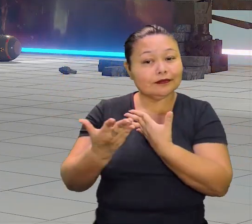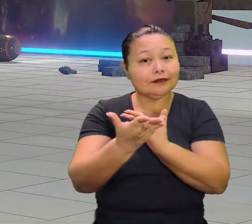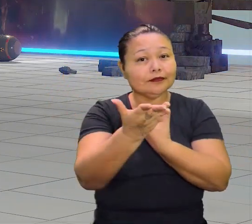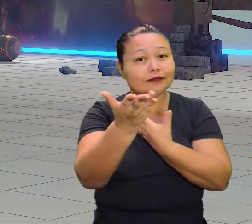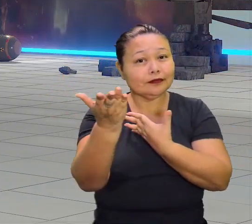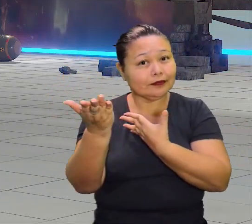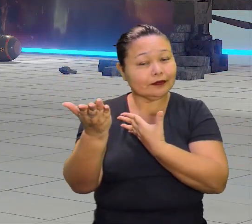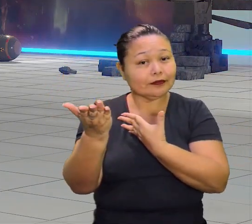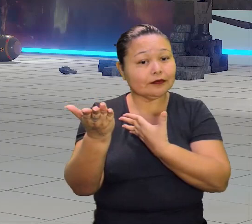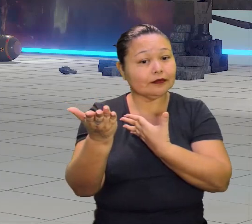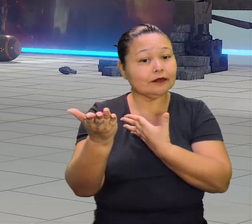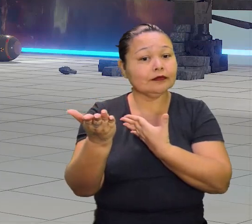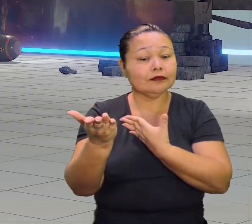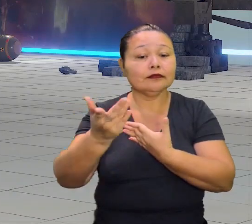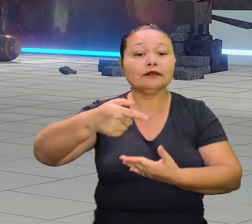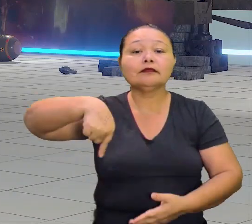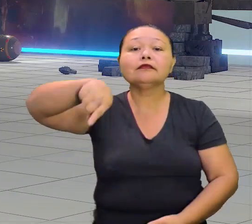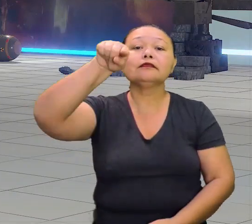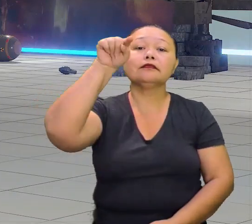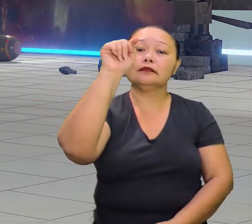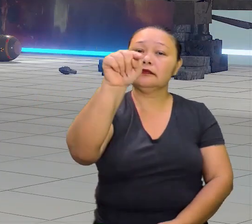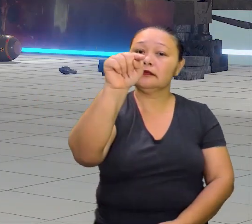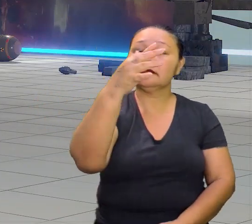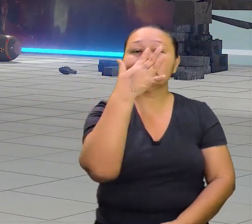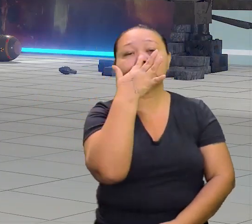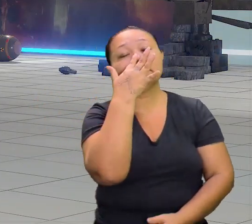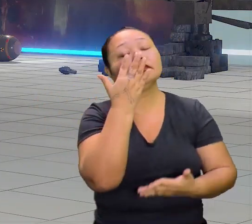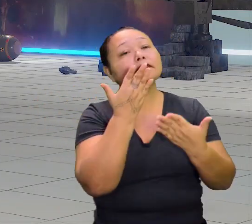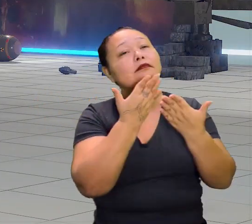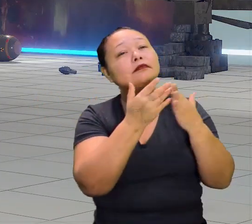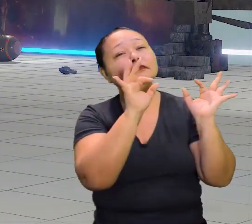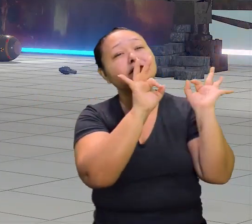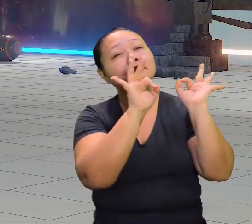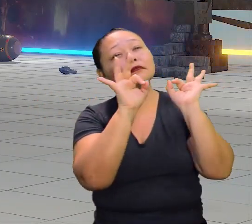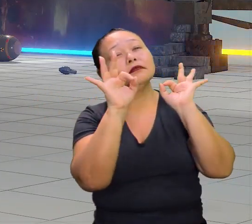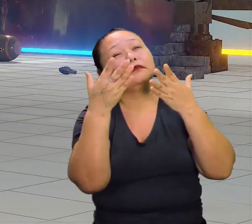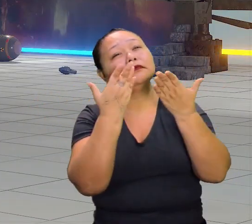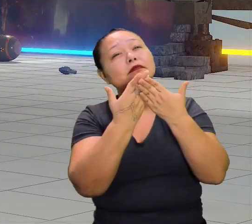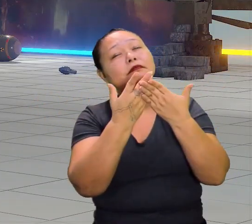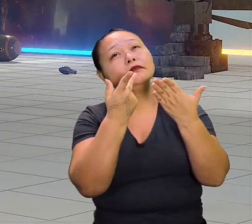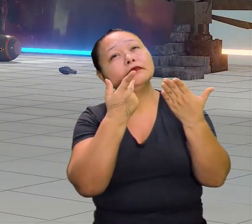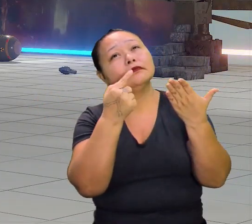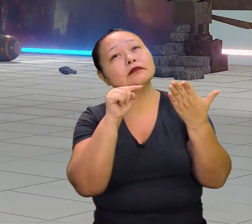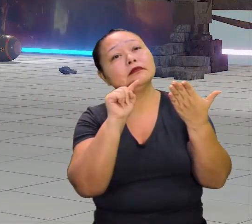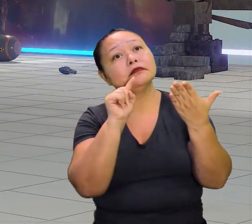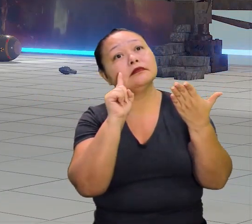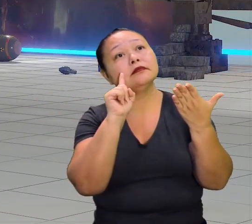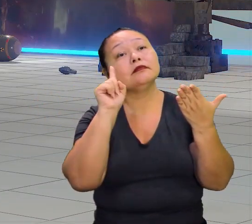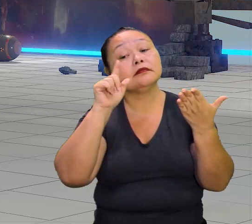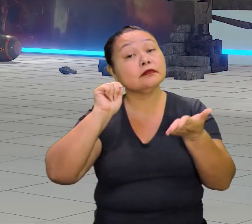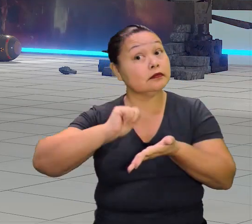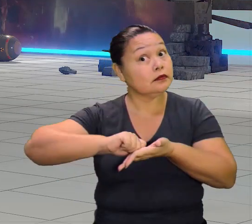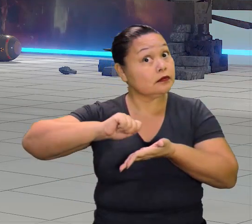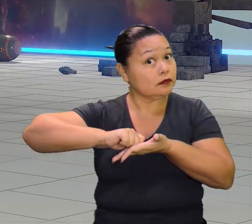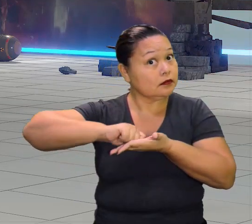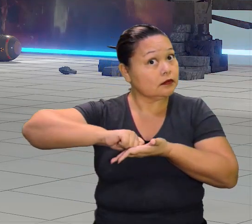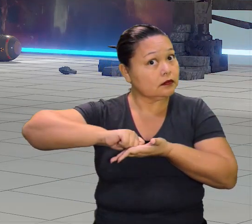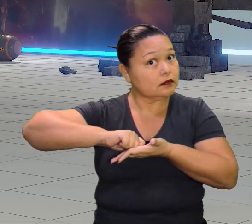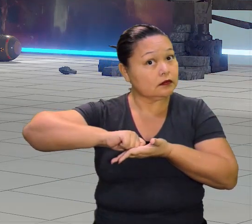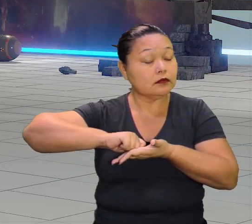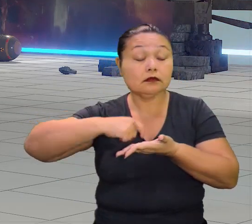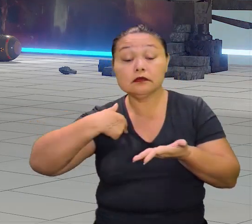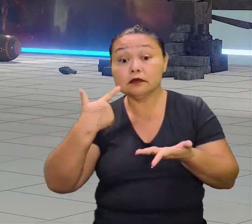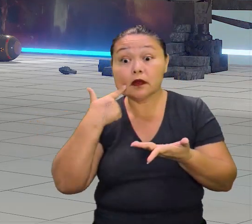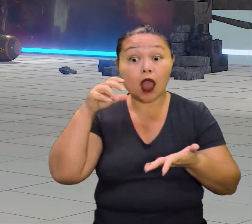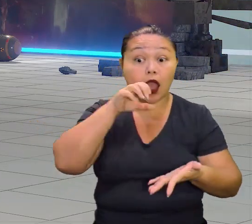vocês. Então, você está aí assistindo a aula, tudo que eu estiver falando, procure anotar. Ah,